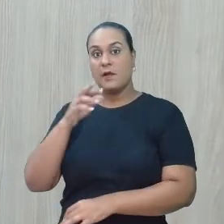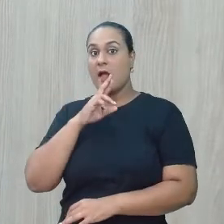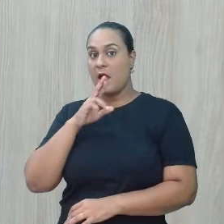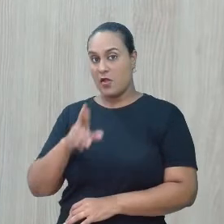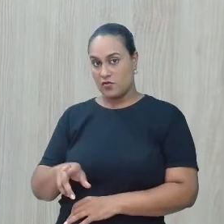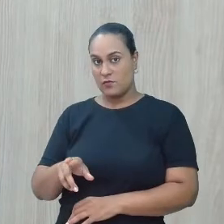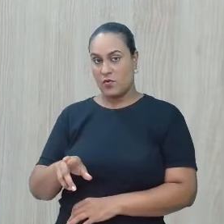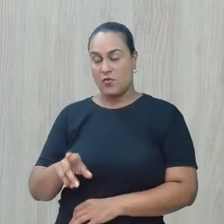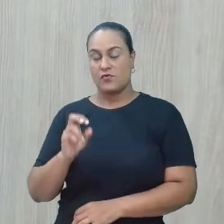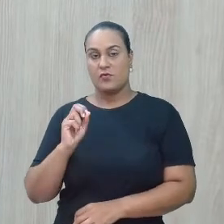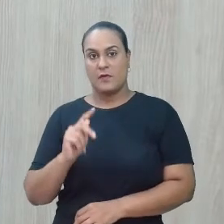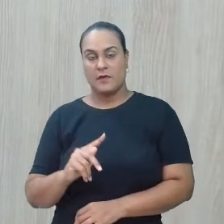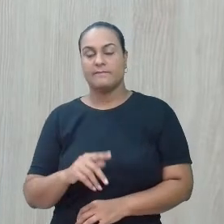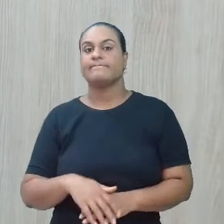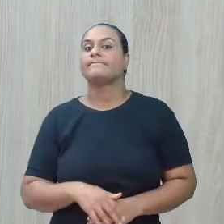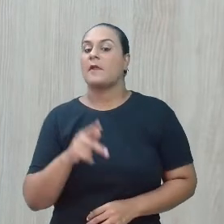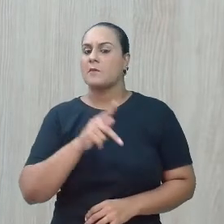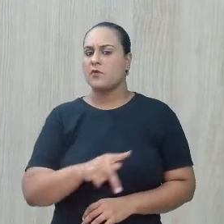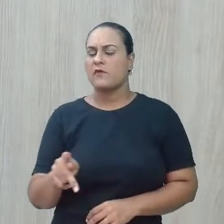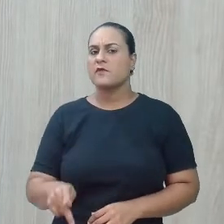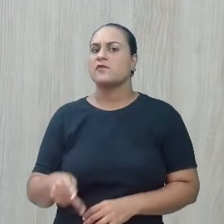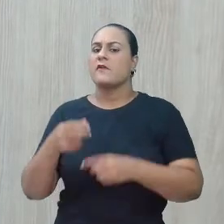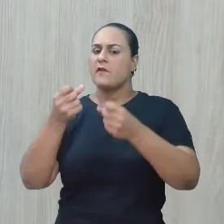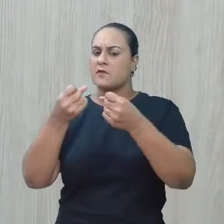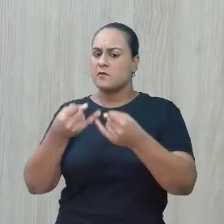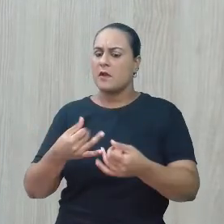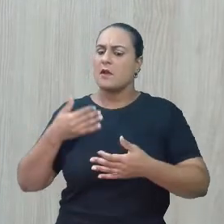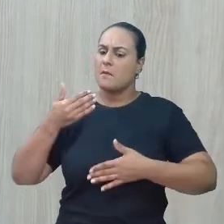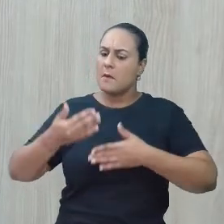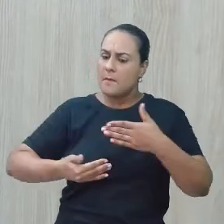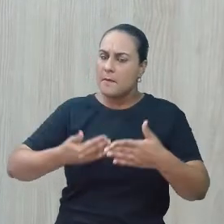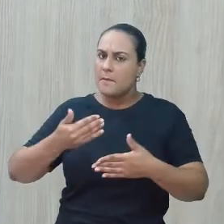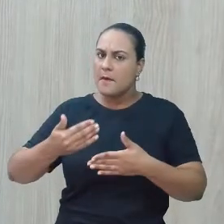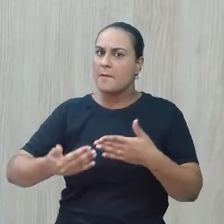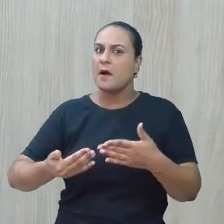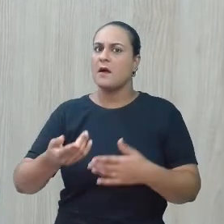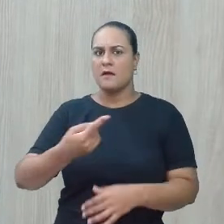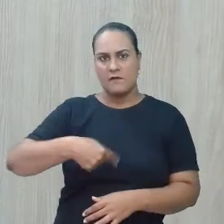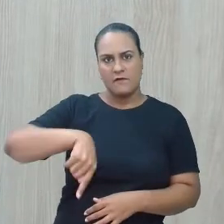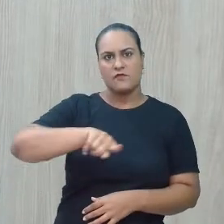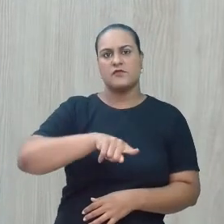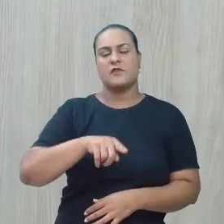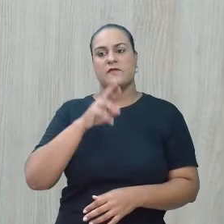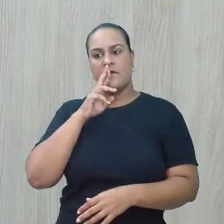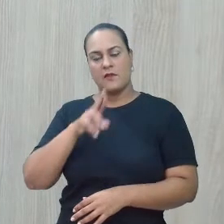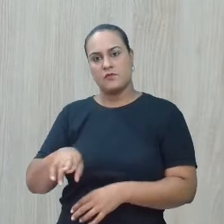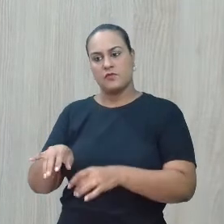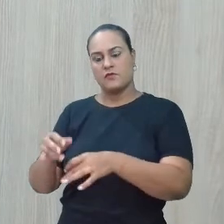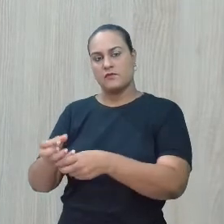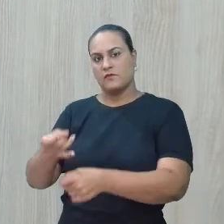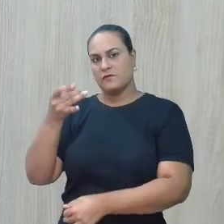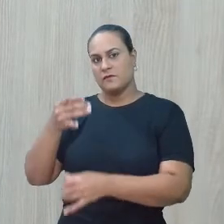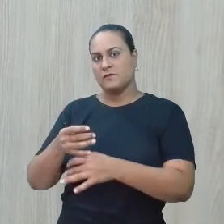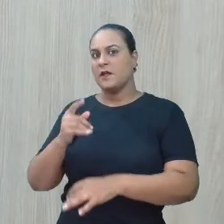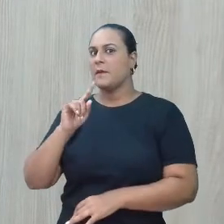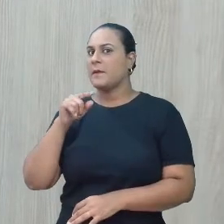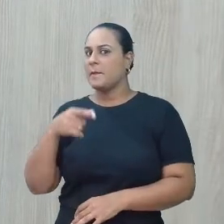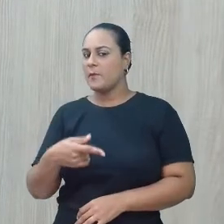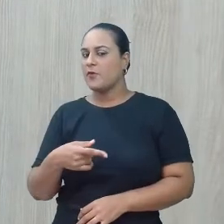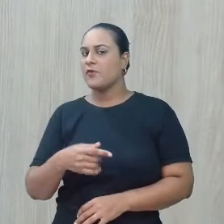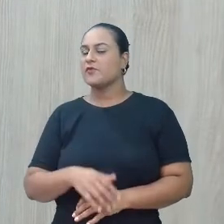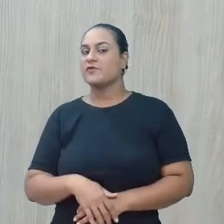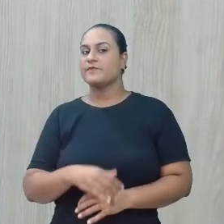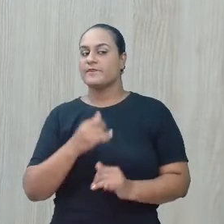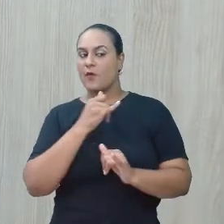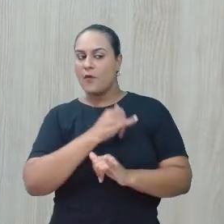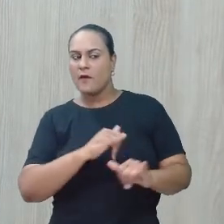tá certo? A professora vai explicando, à medida que ela for explicando, aí vocês vão colocando, eu vou dizer depois quem acertou e quem não